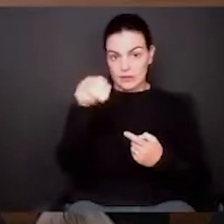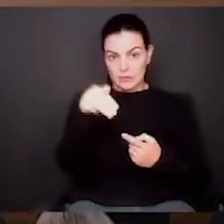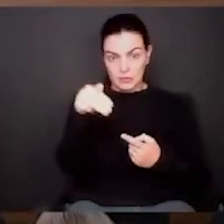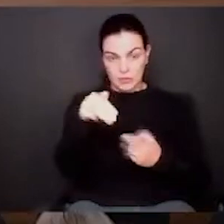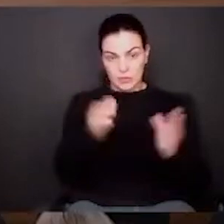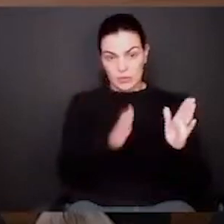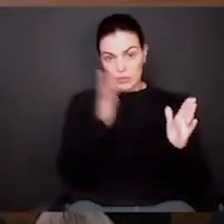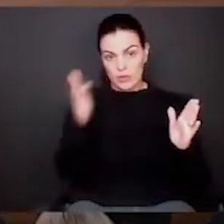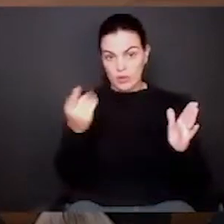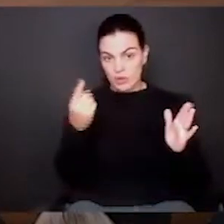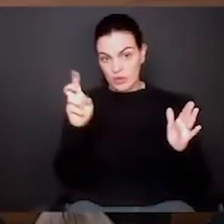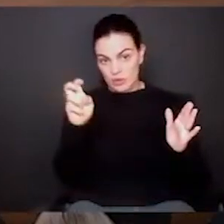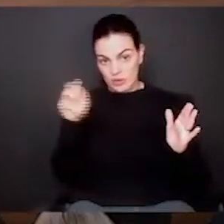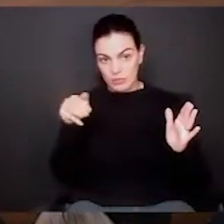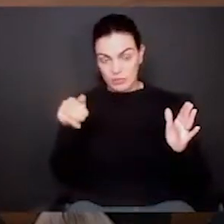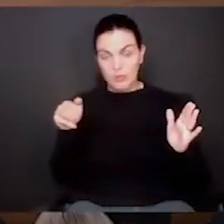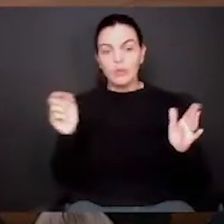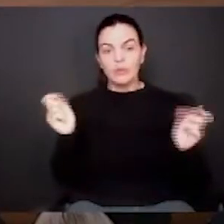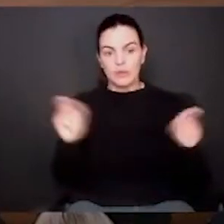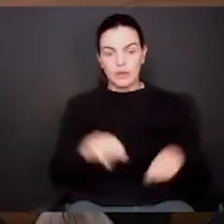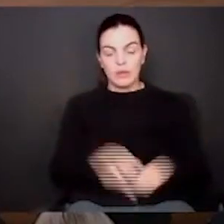15.